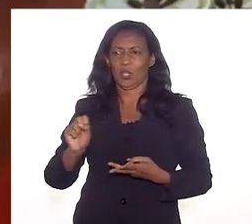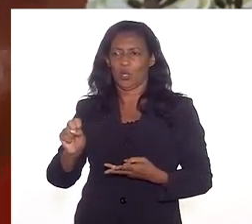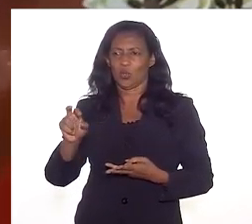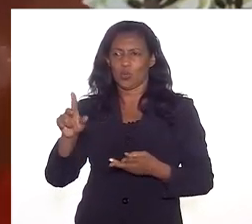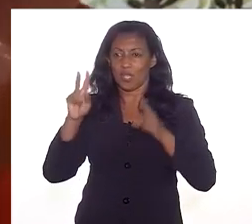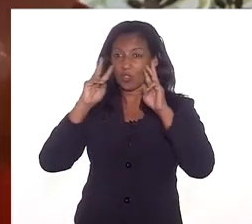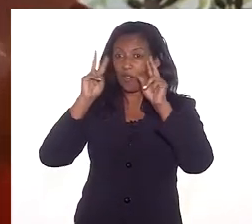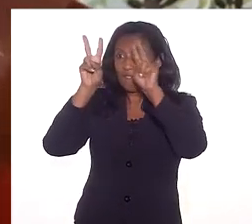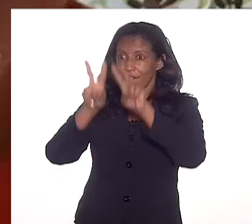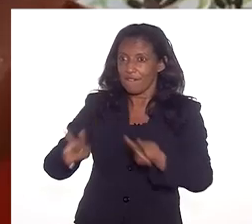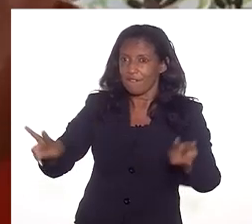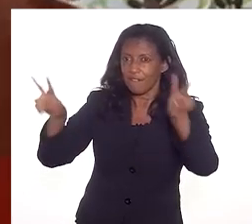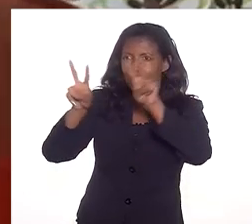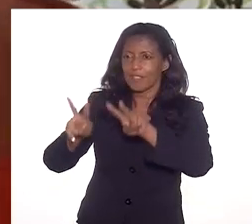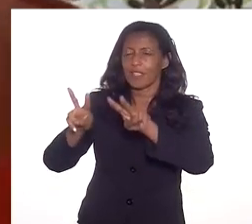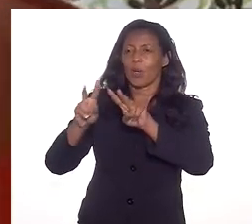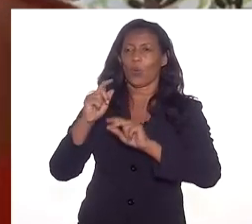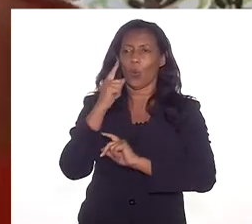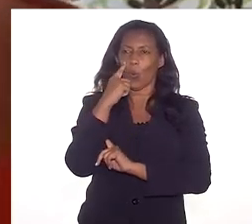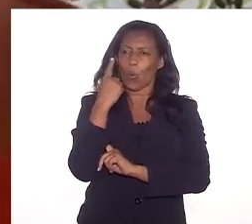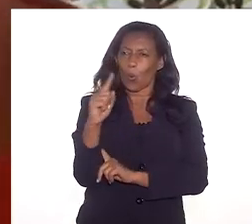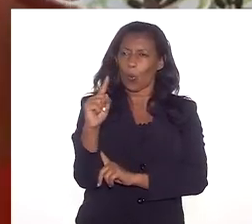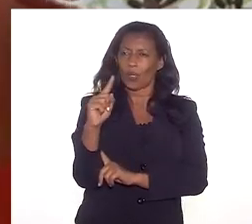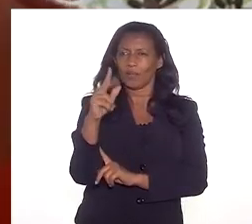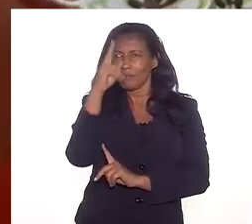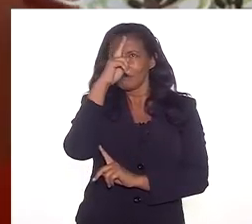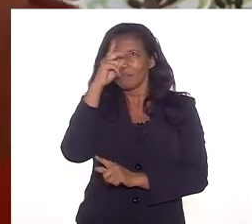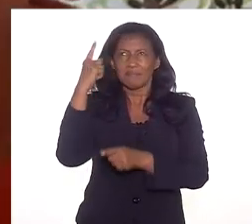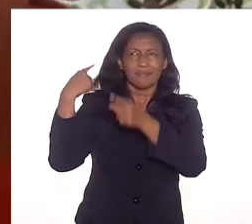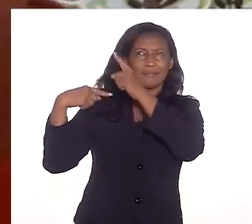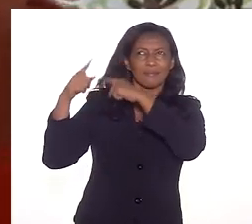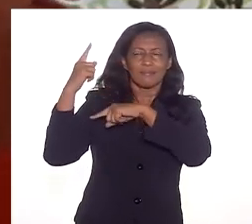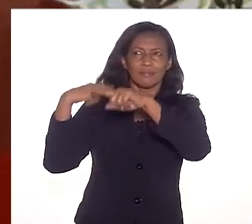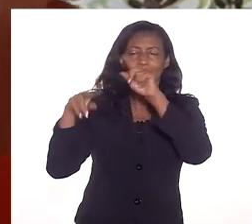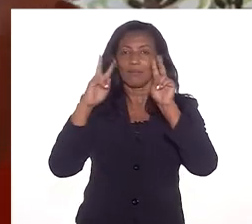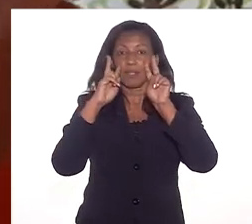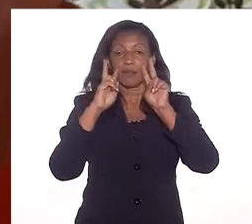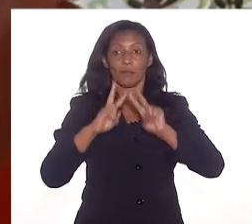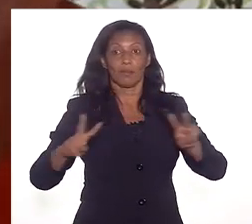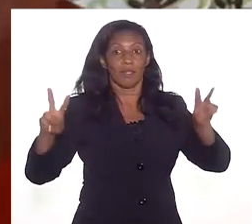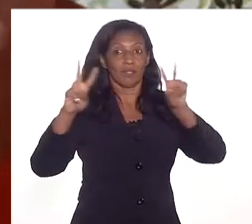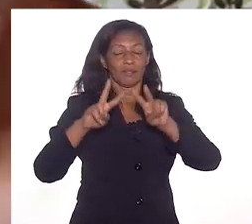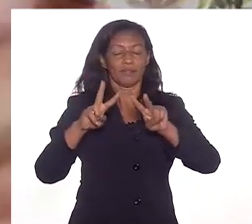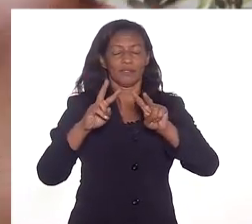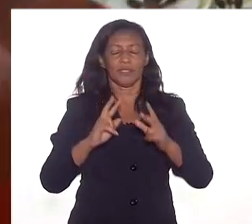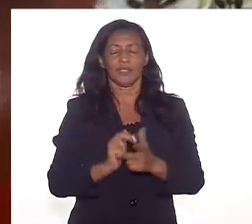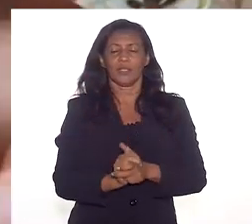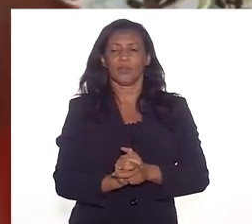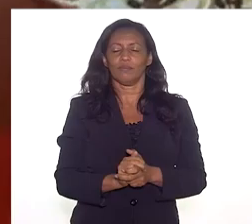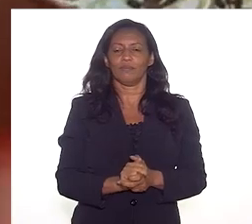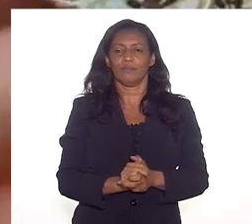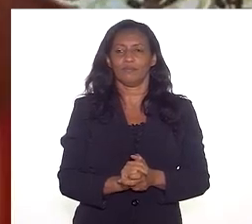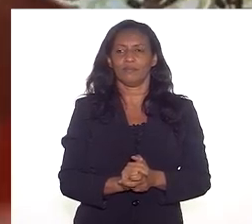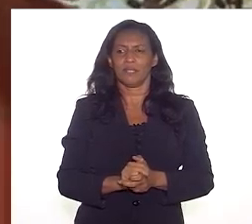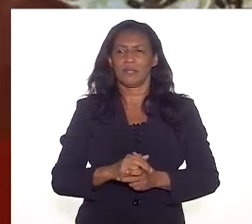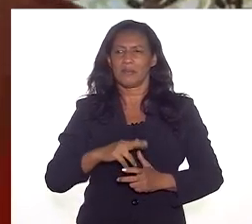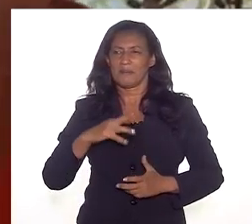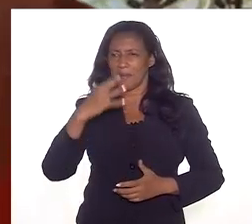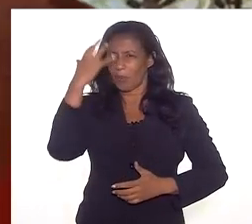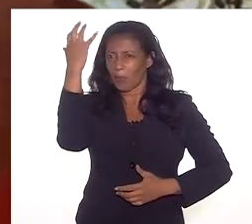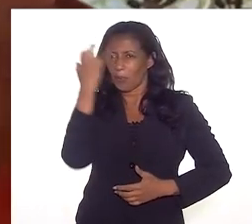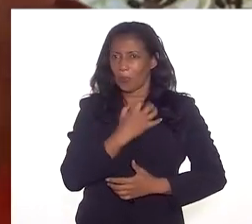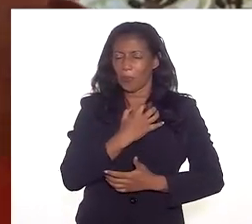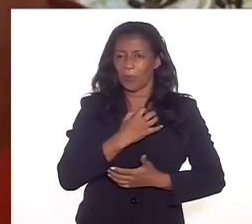visão, olhando assim, retrospectivamente, né? Uma visão de que era